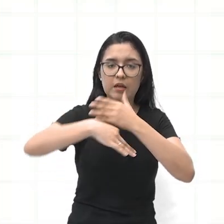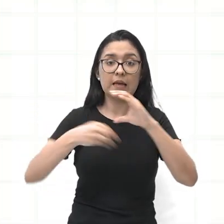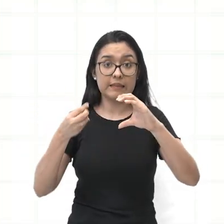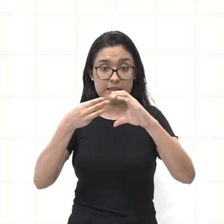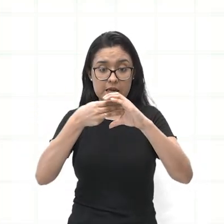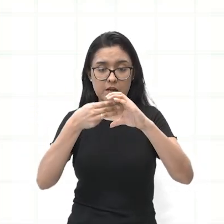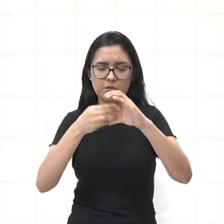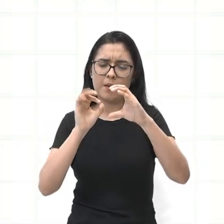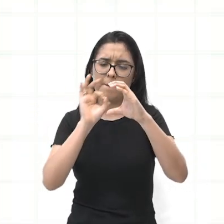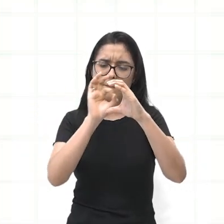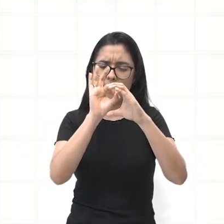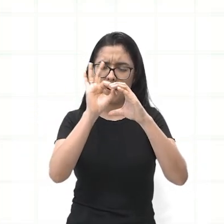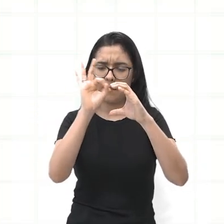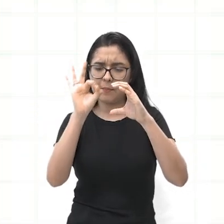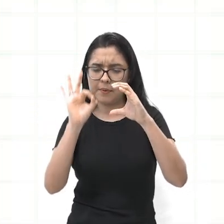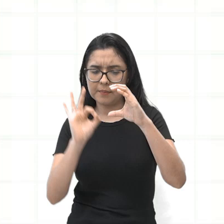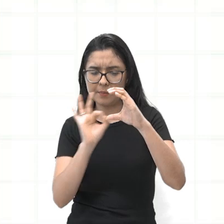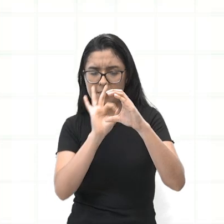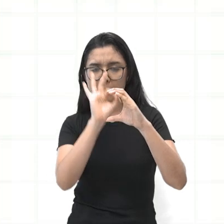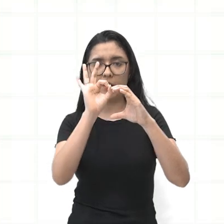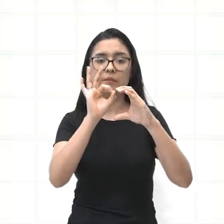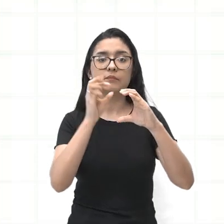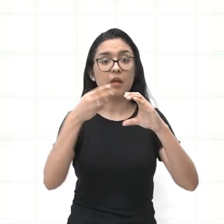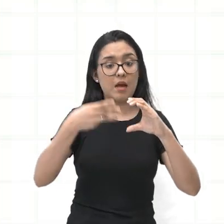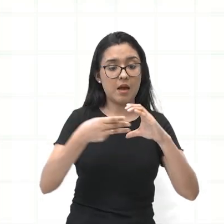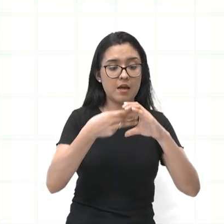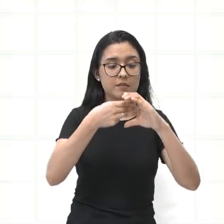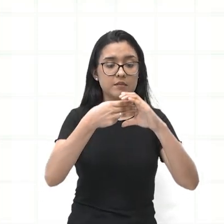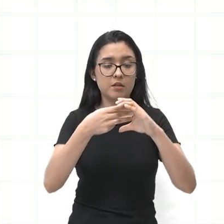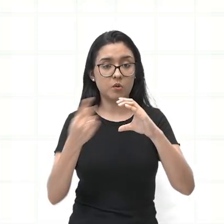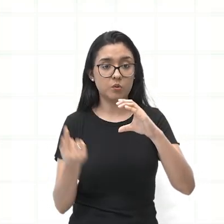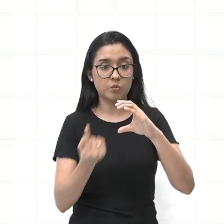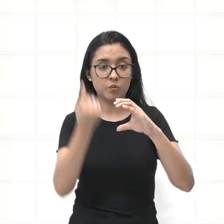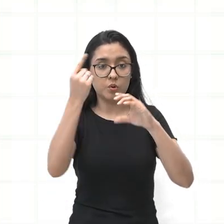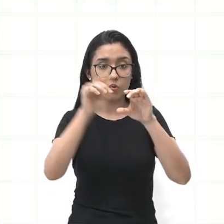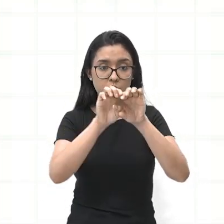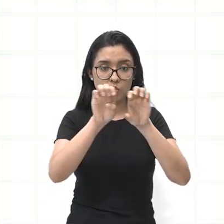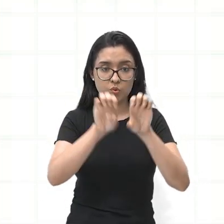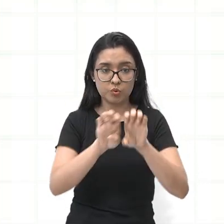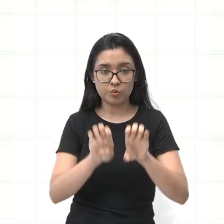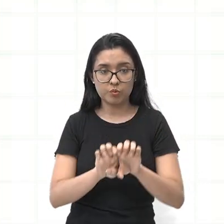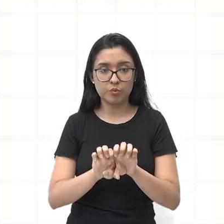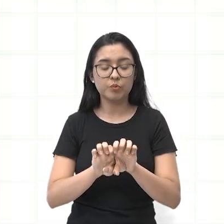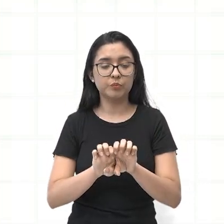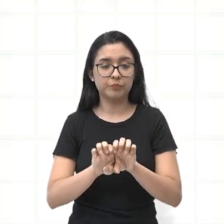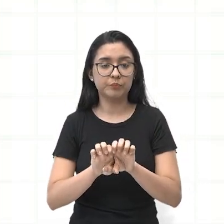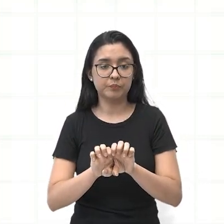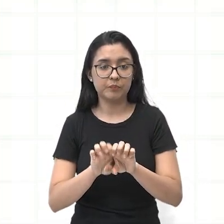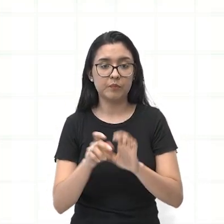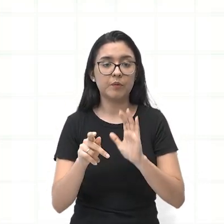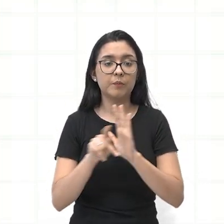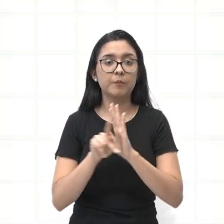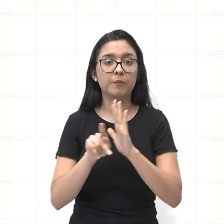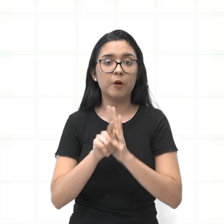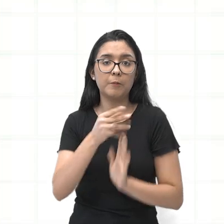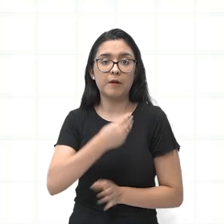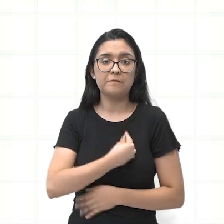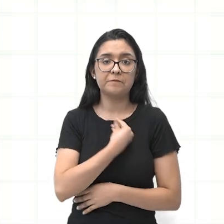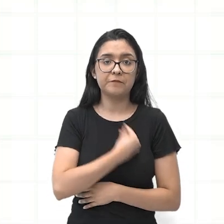das células. E a célula é a unidade estrutural e funcional da